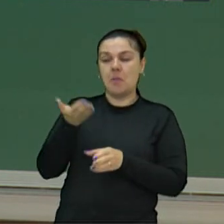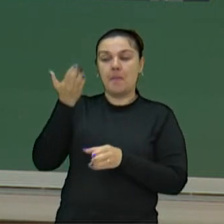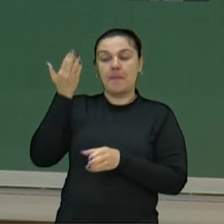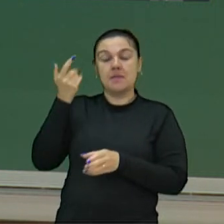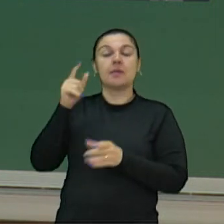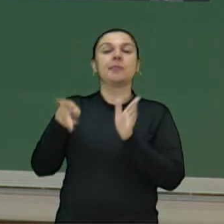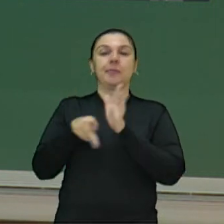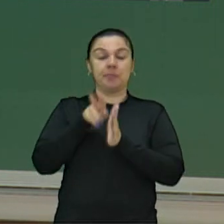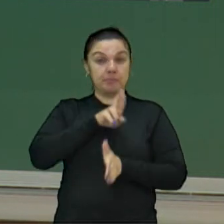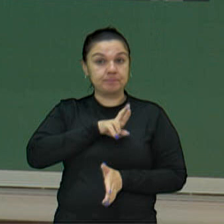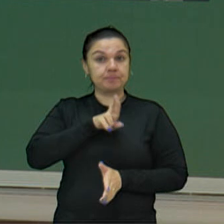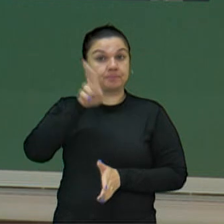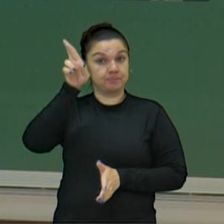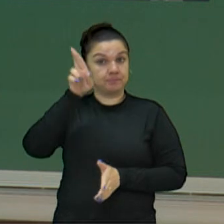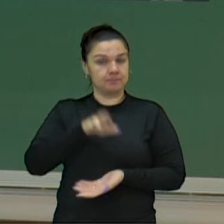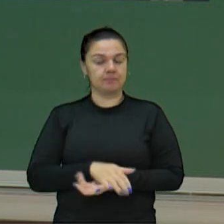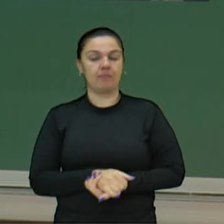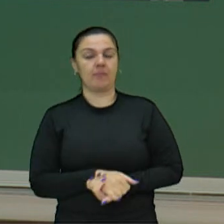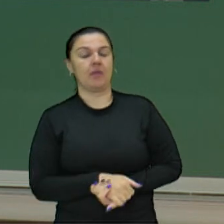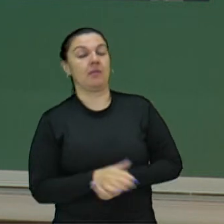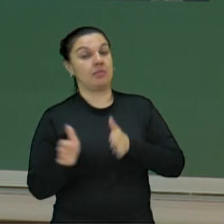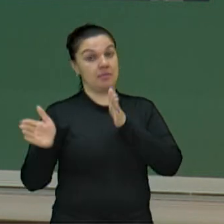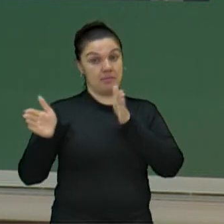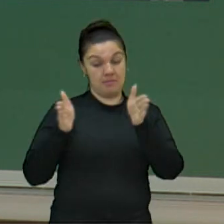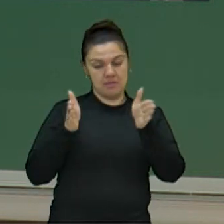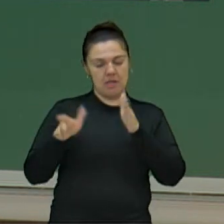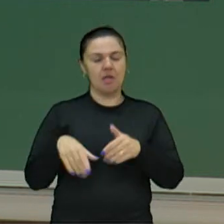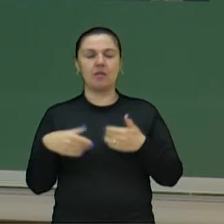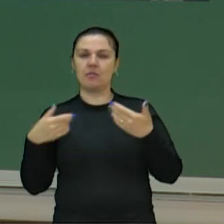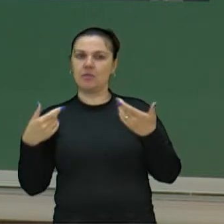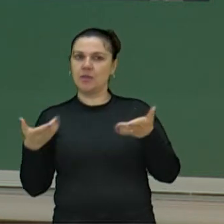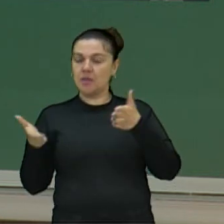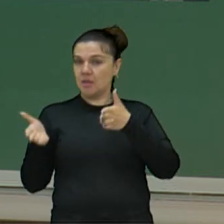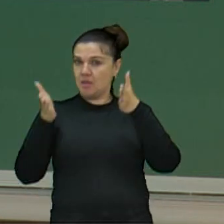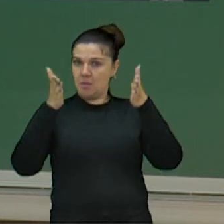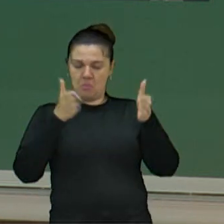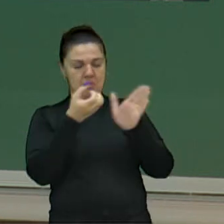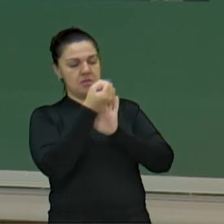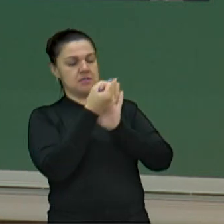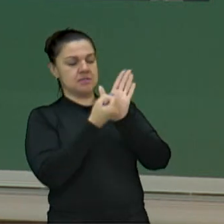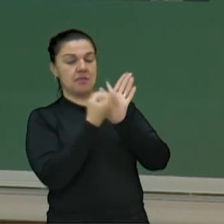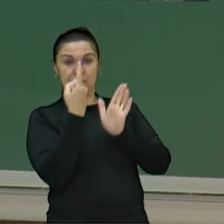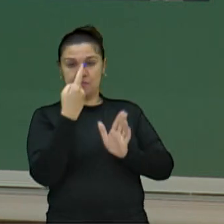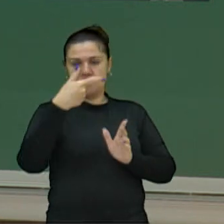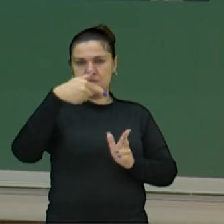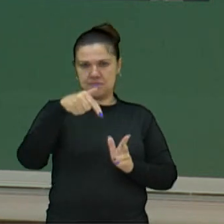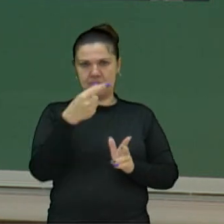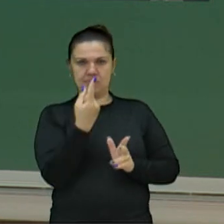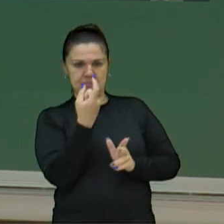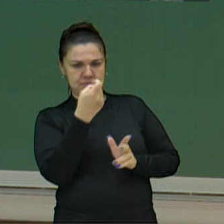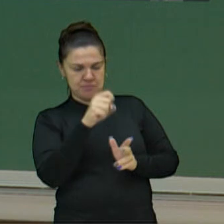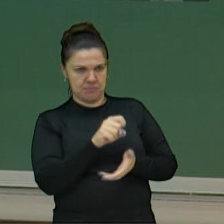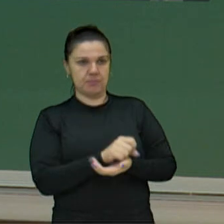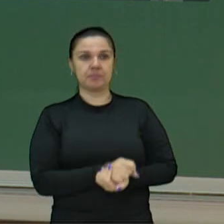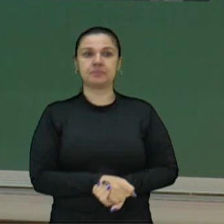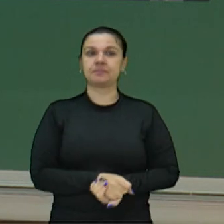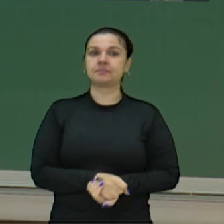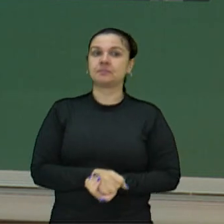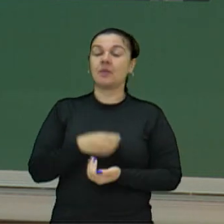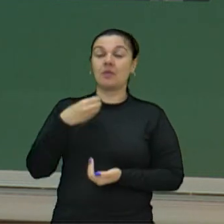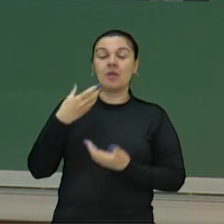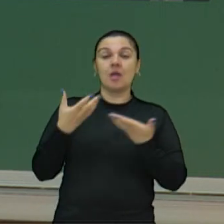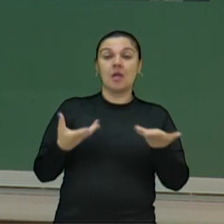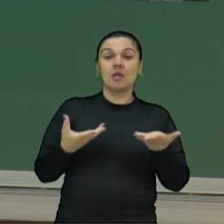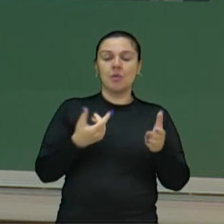pensamento religioso também nessa época. E já entre o século XVII e XVIII, no